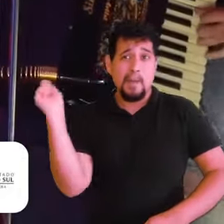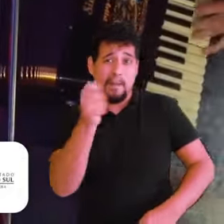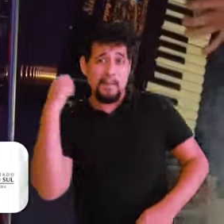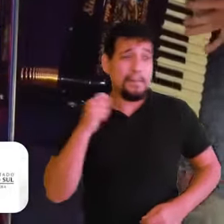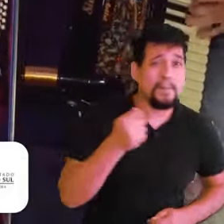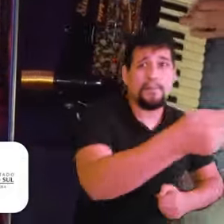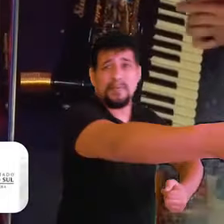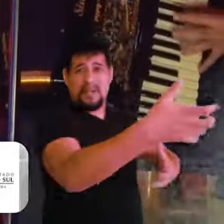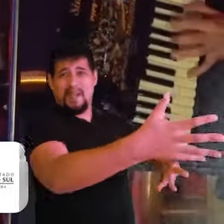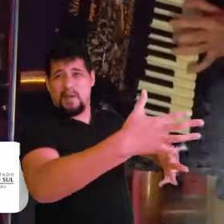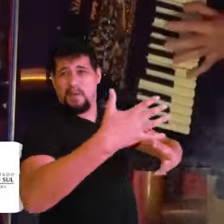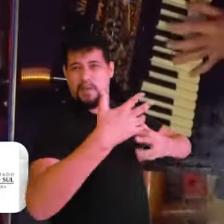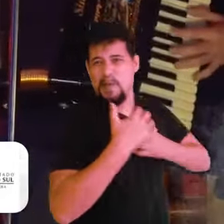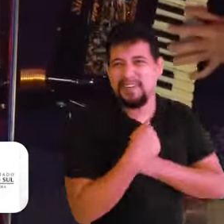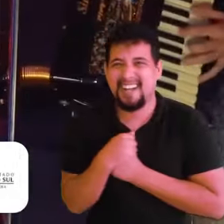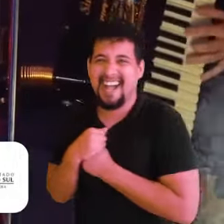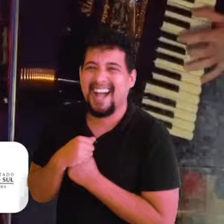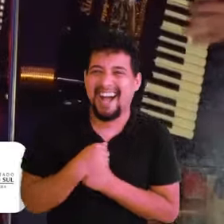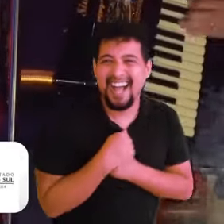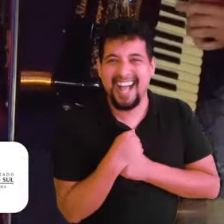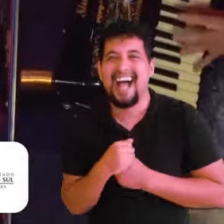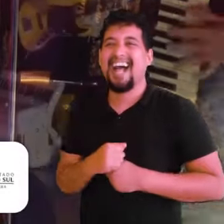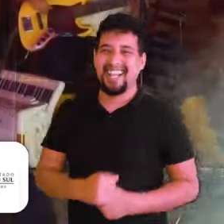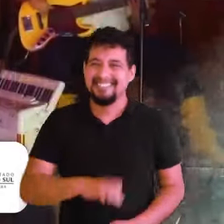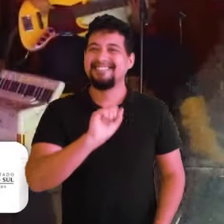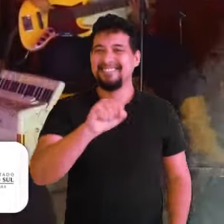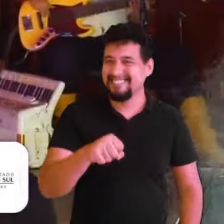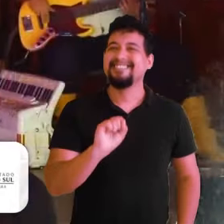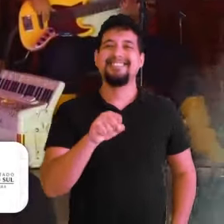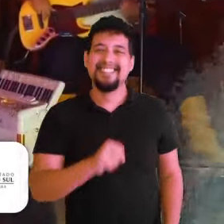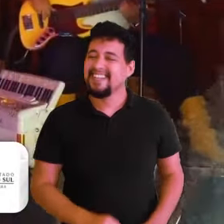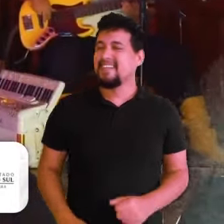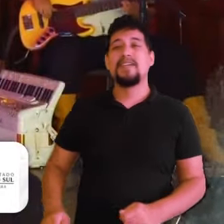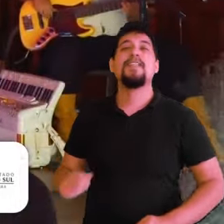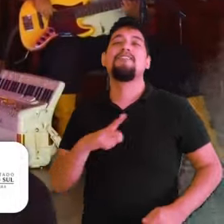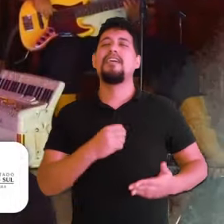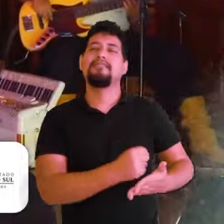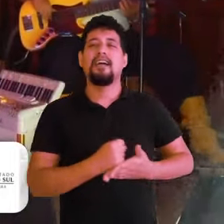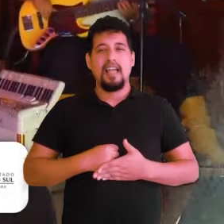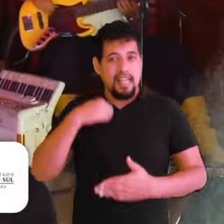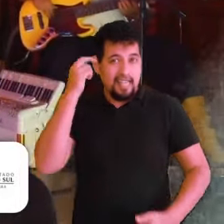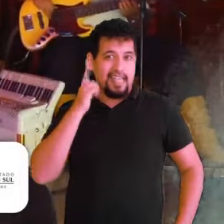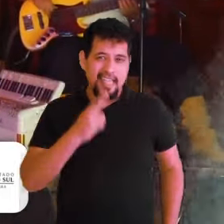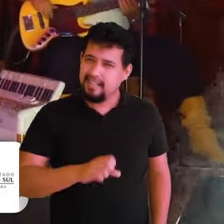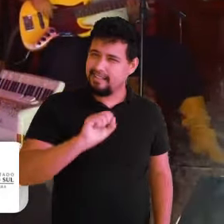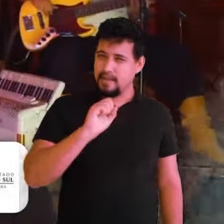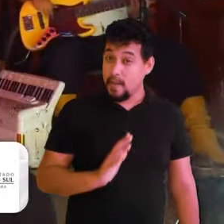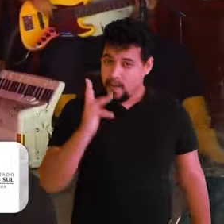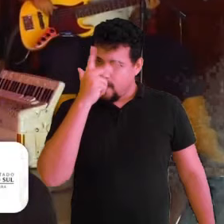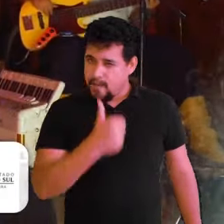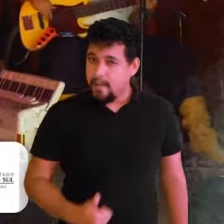bonita comigo. Eu amo a loira e a morena, mulata e a ruivinha, as altas e as